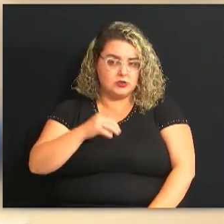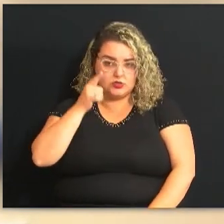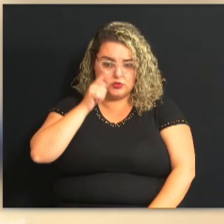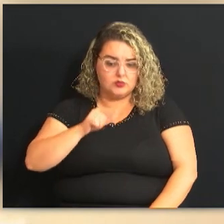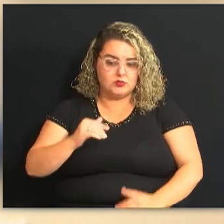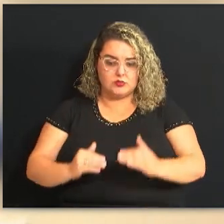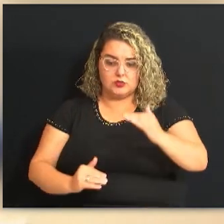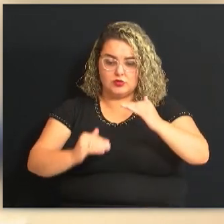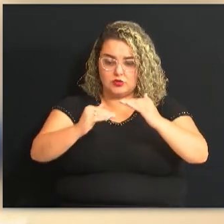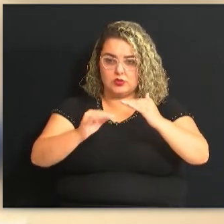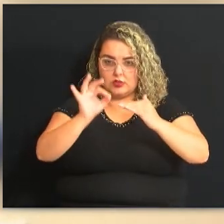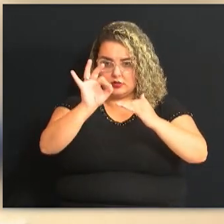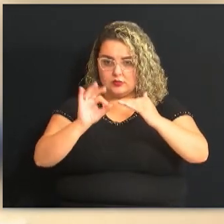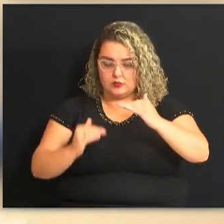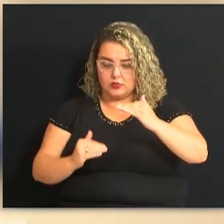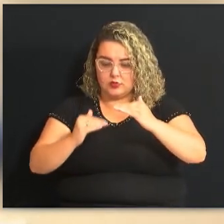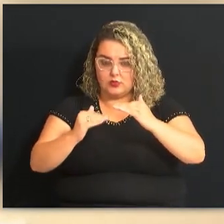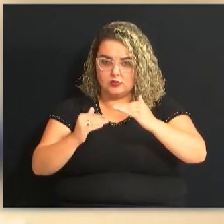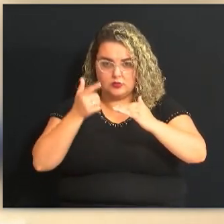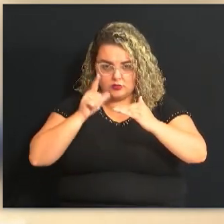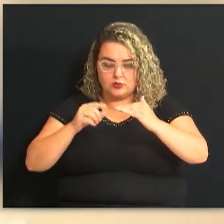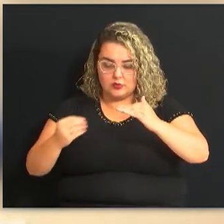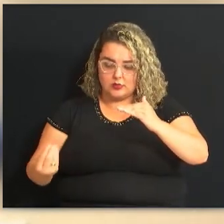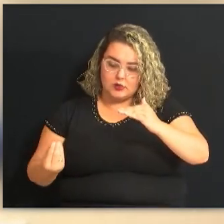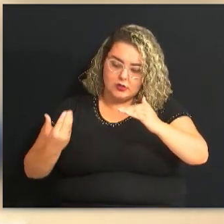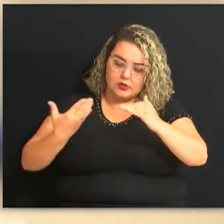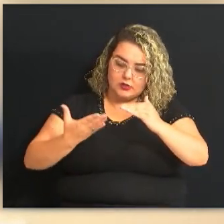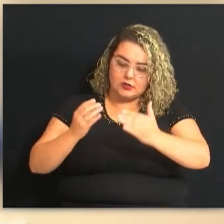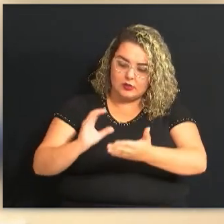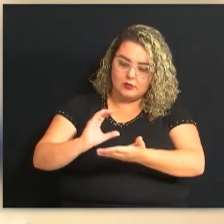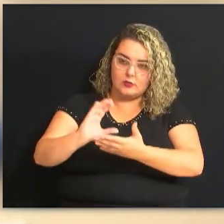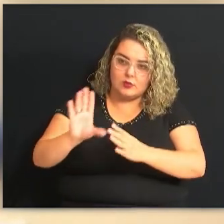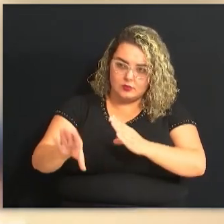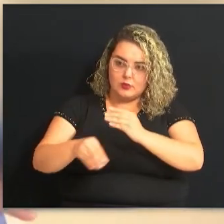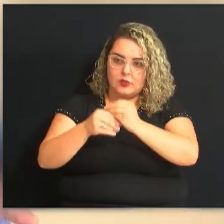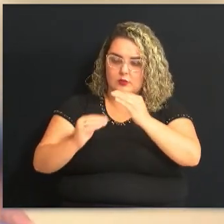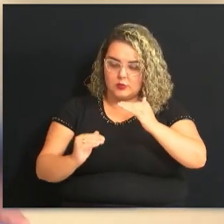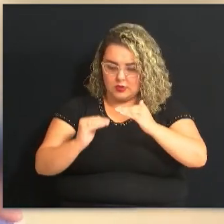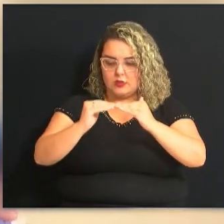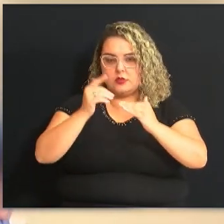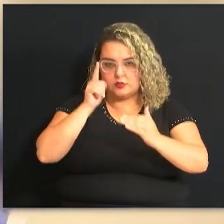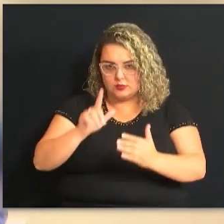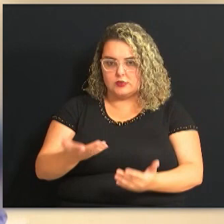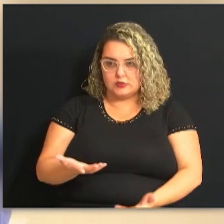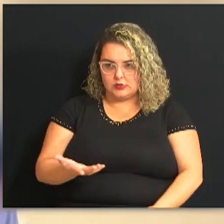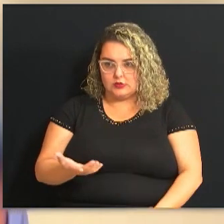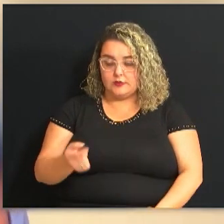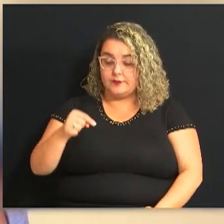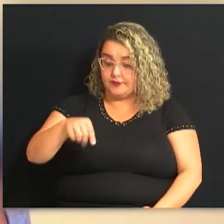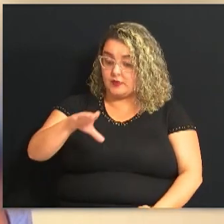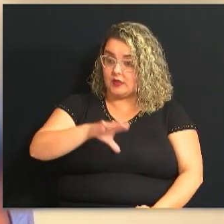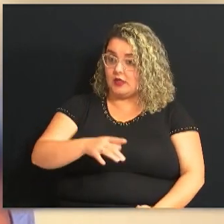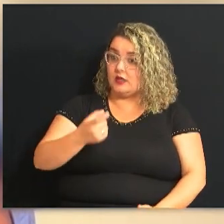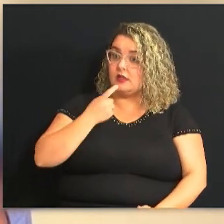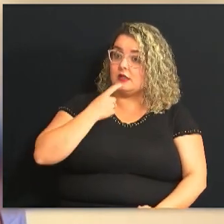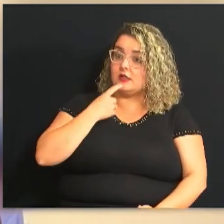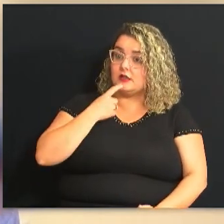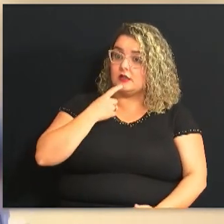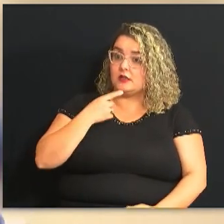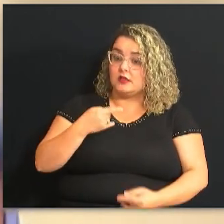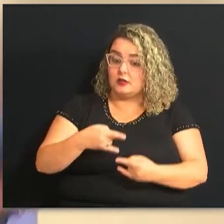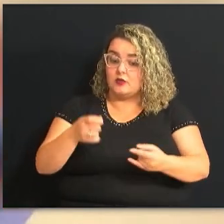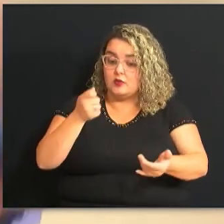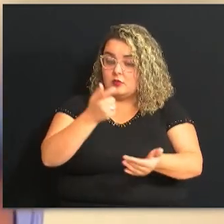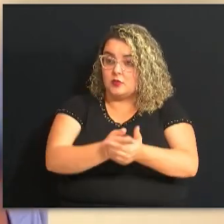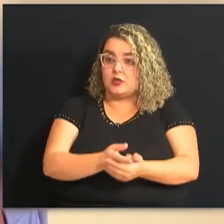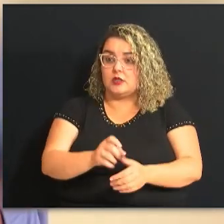acabam oferecendo bônus para complementar isso. No caso de Campinas, a folha de pagamento da educação